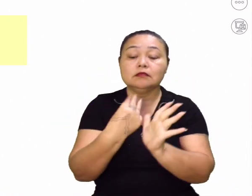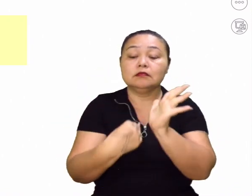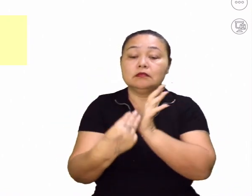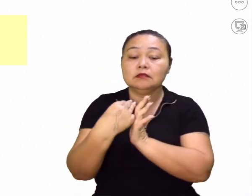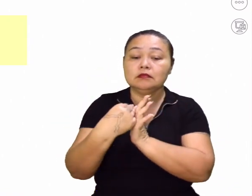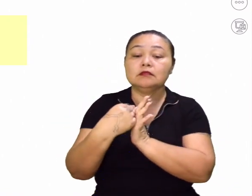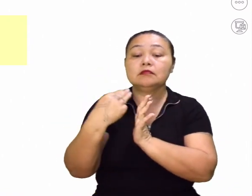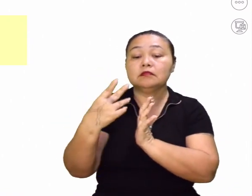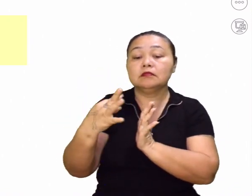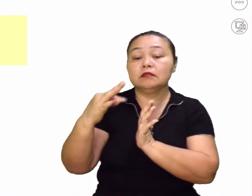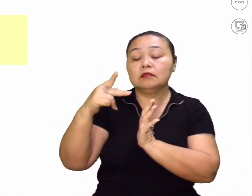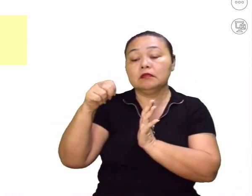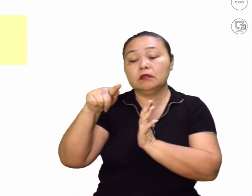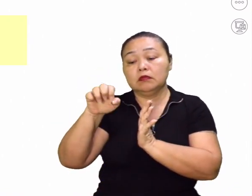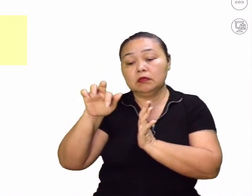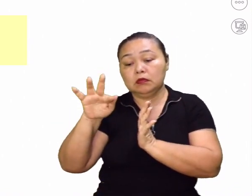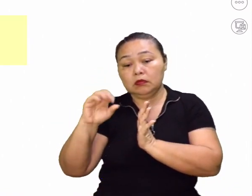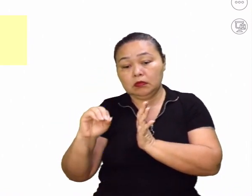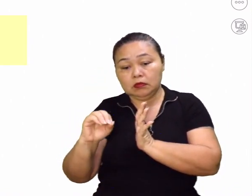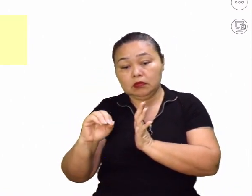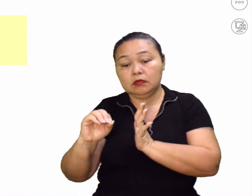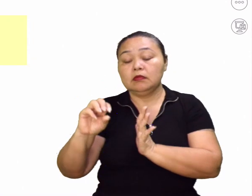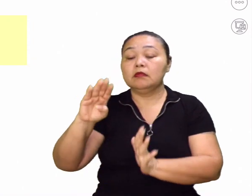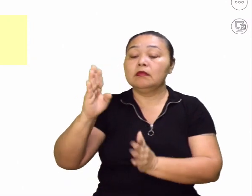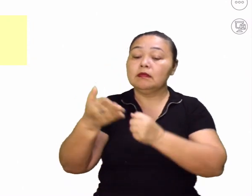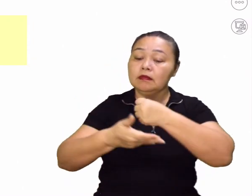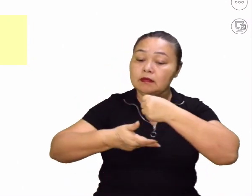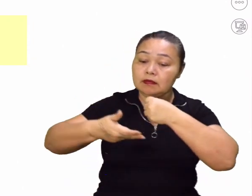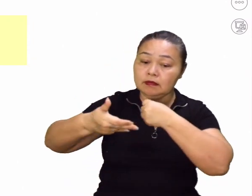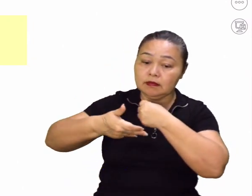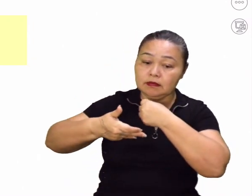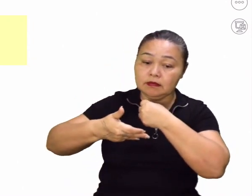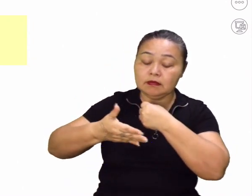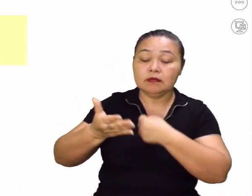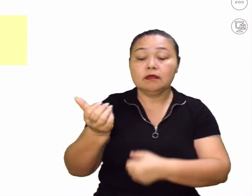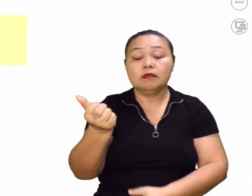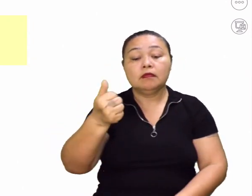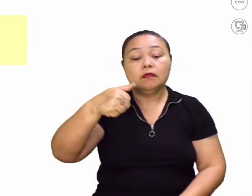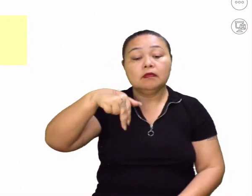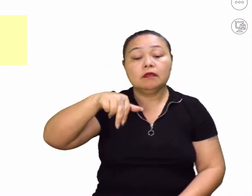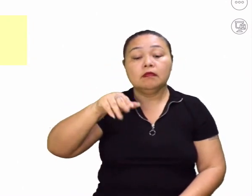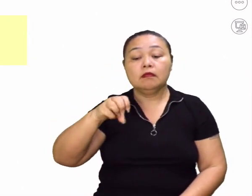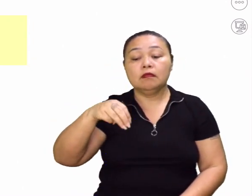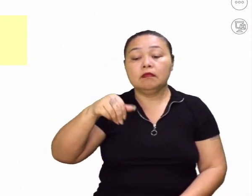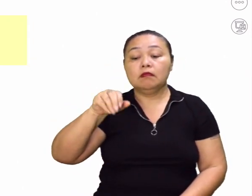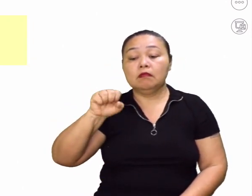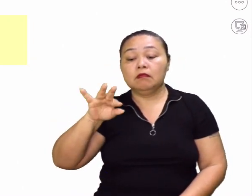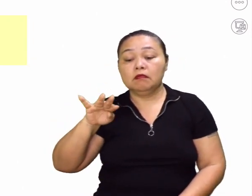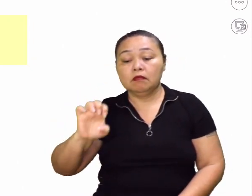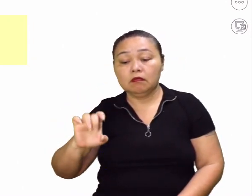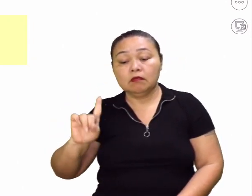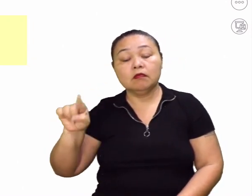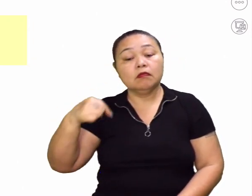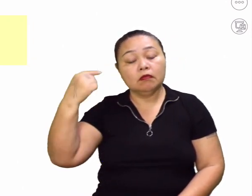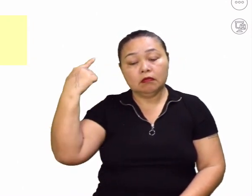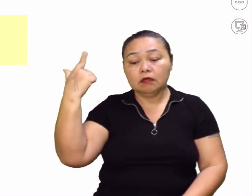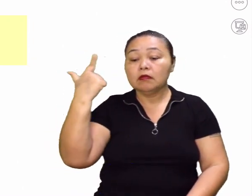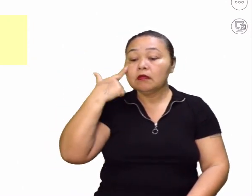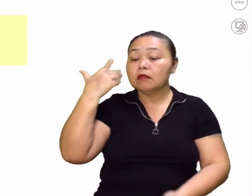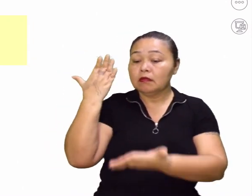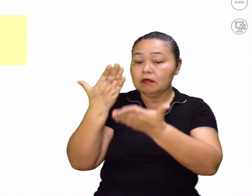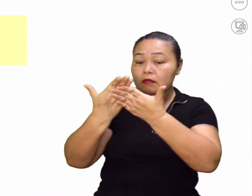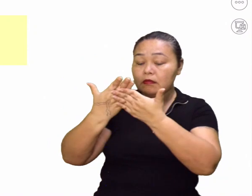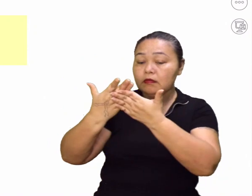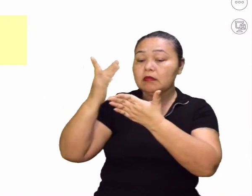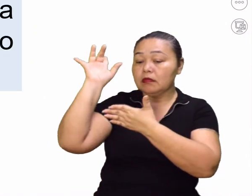de mapa topográfico, o mapa básico e anamorfose, que a gente vai analisar